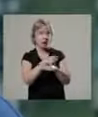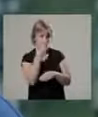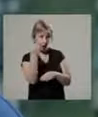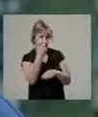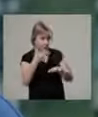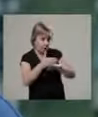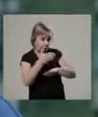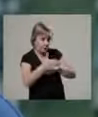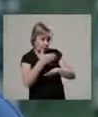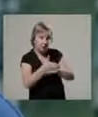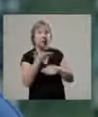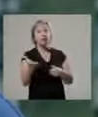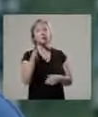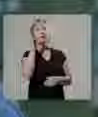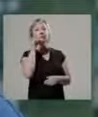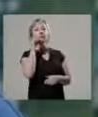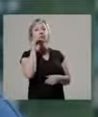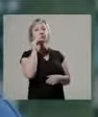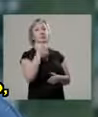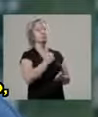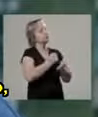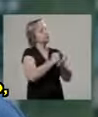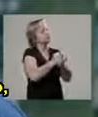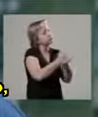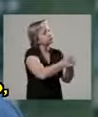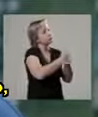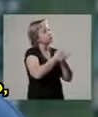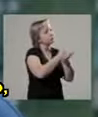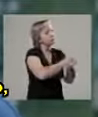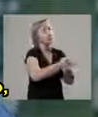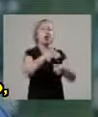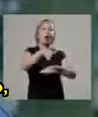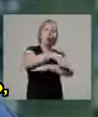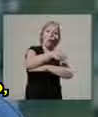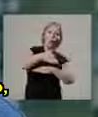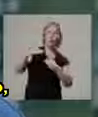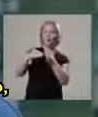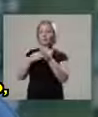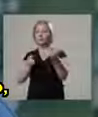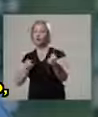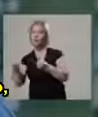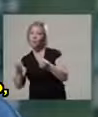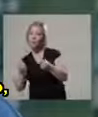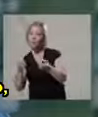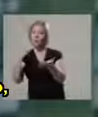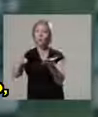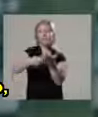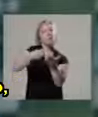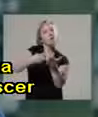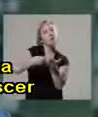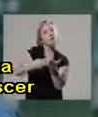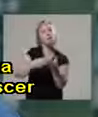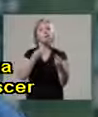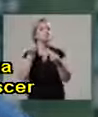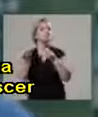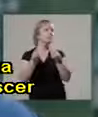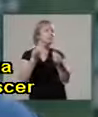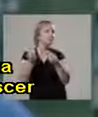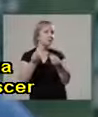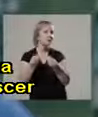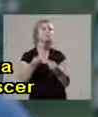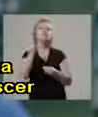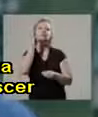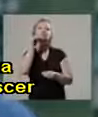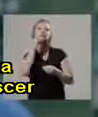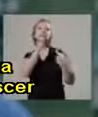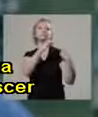construídas, que não pudesse haver adaptação, para levar o deficiente de cada rua até no carro, de